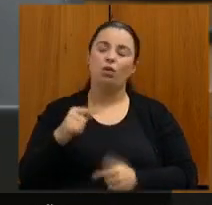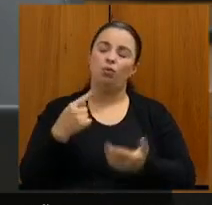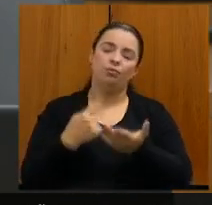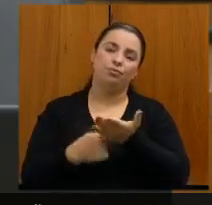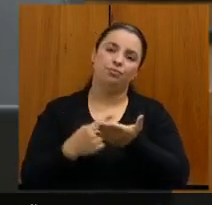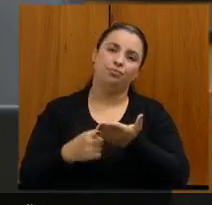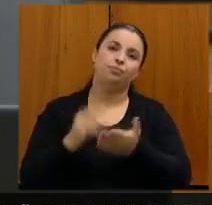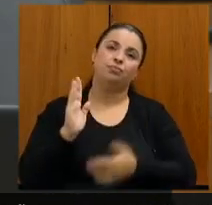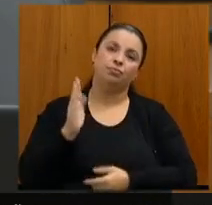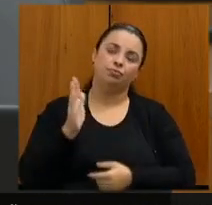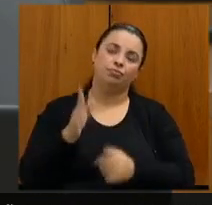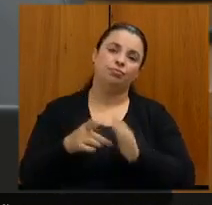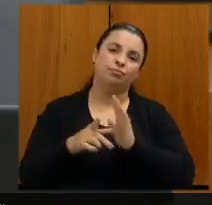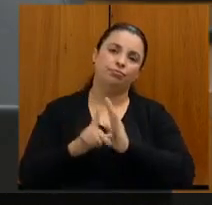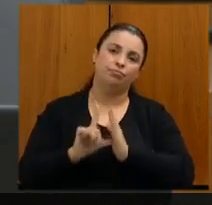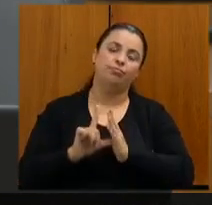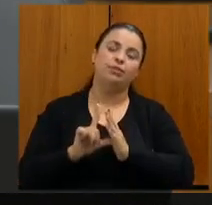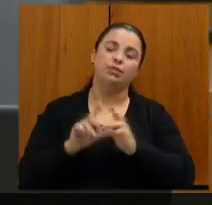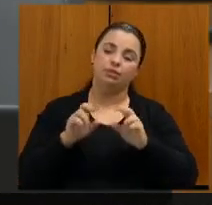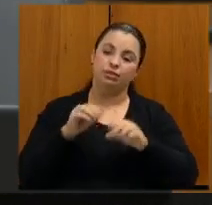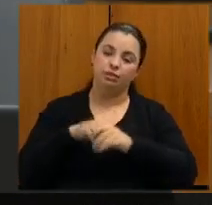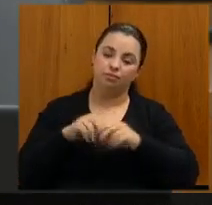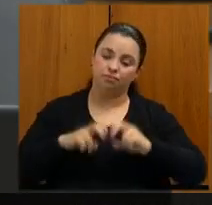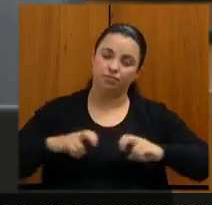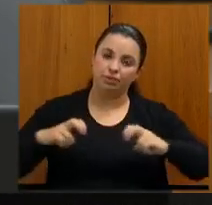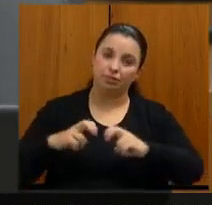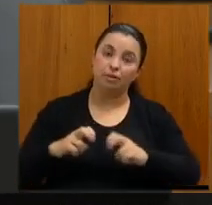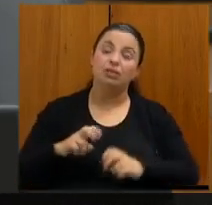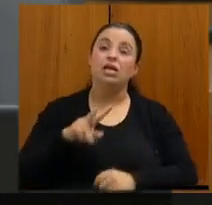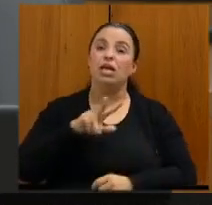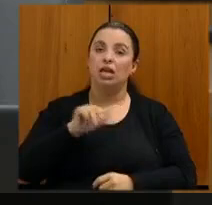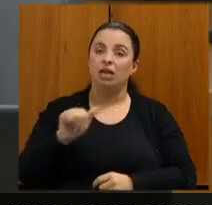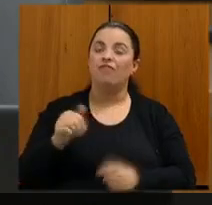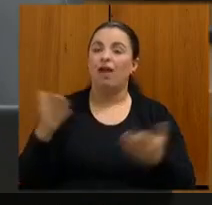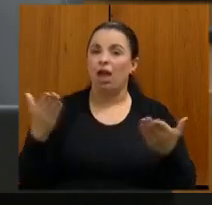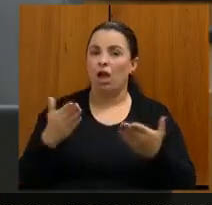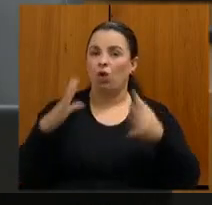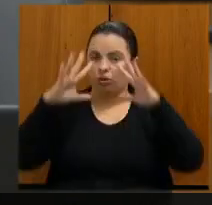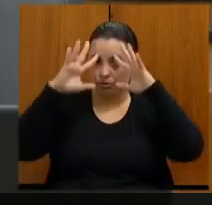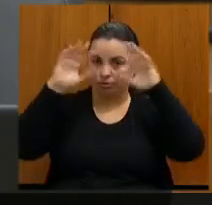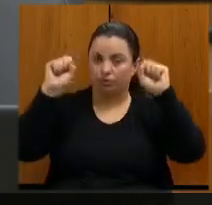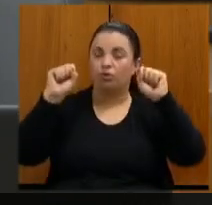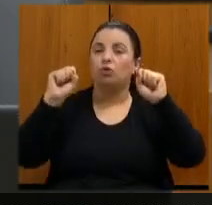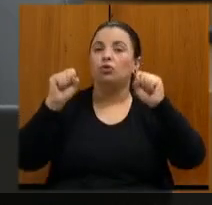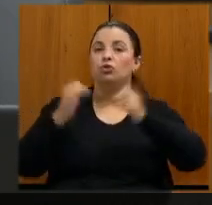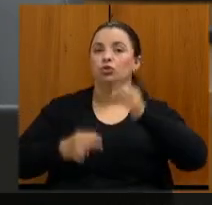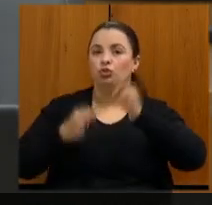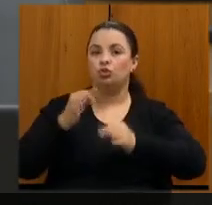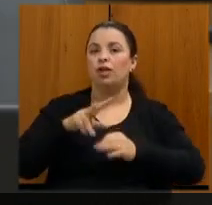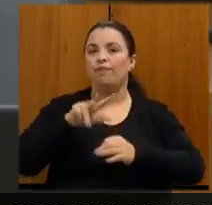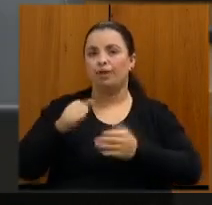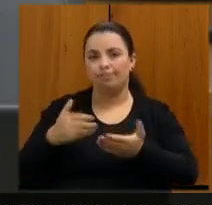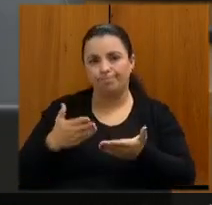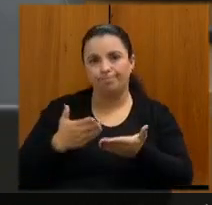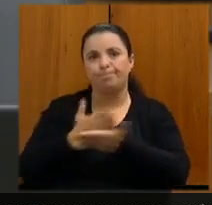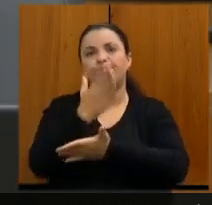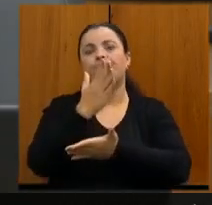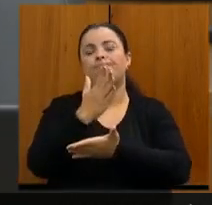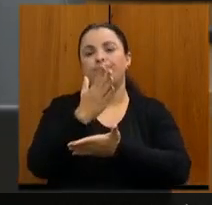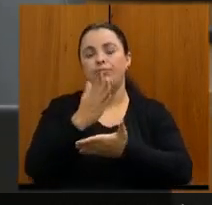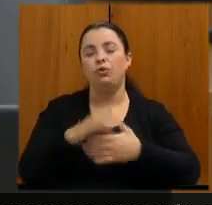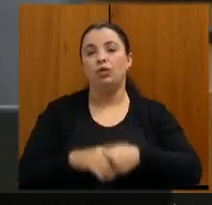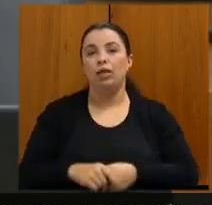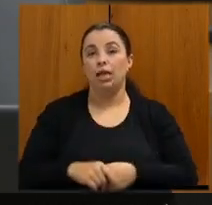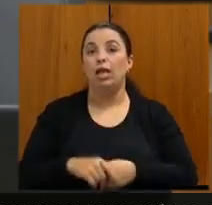no contexto e ambiente da mesa que é o que a gente vai almolonga agora no tribunal de justiça né O Acordo que contemplassem